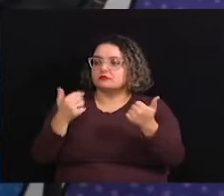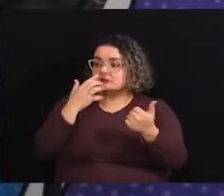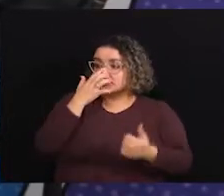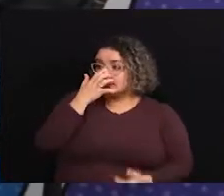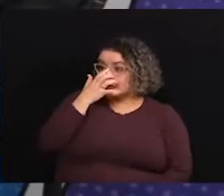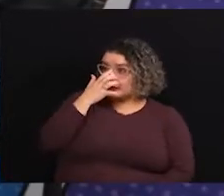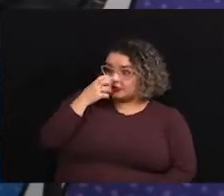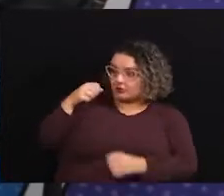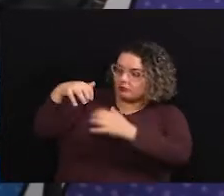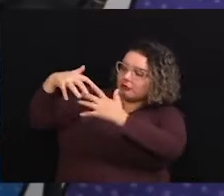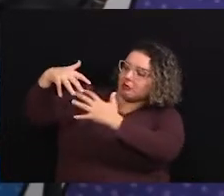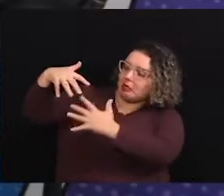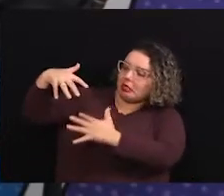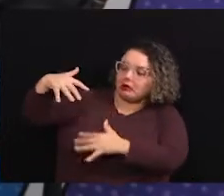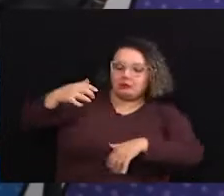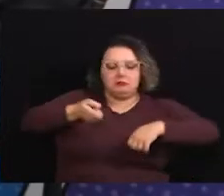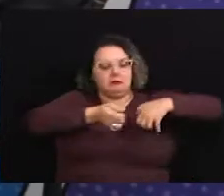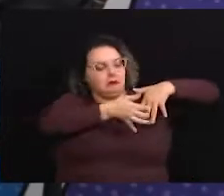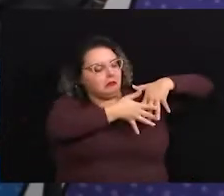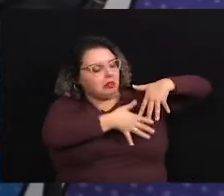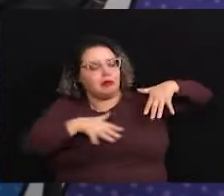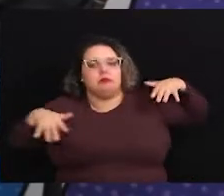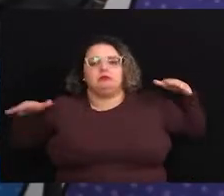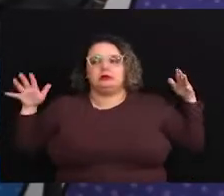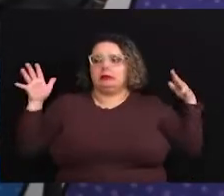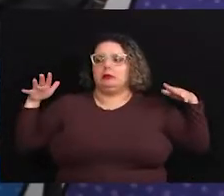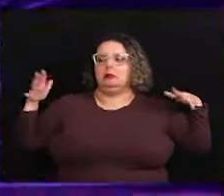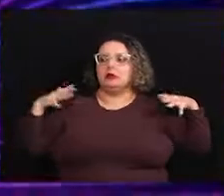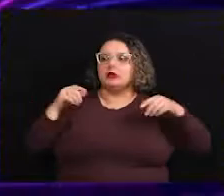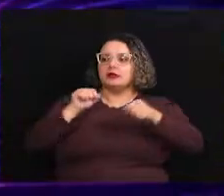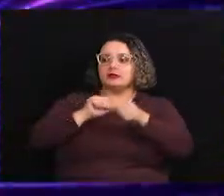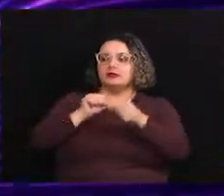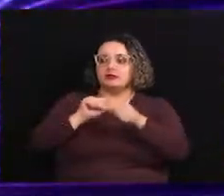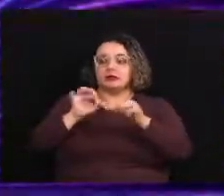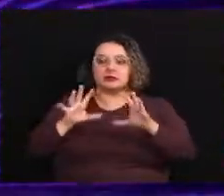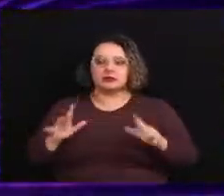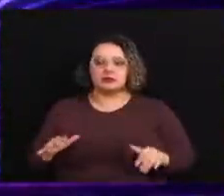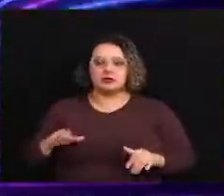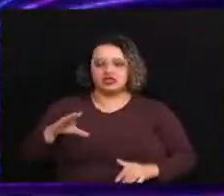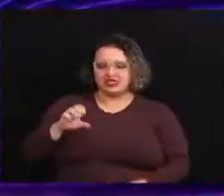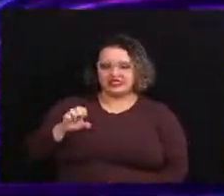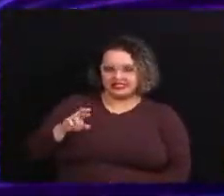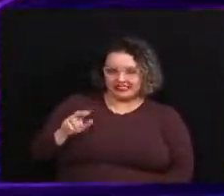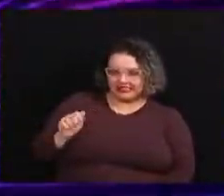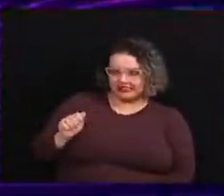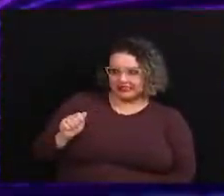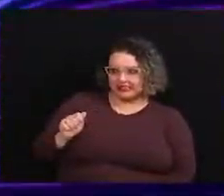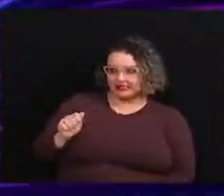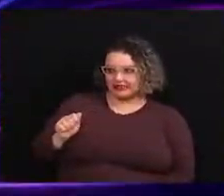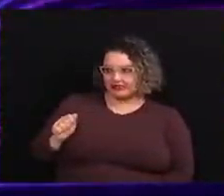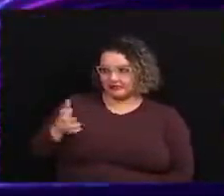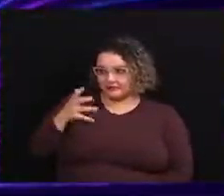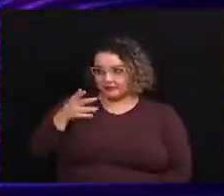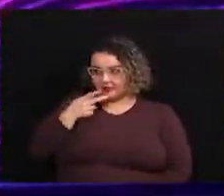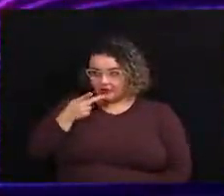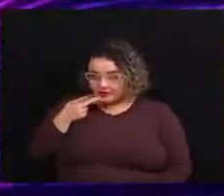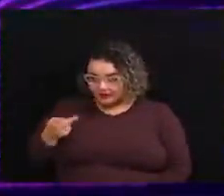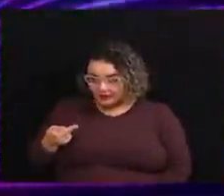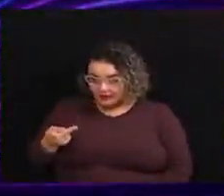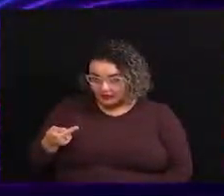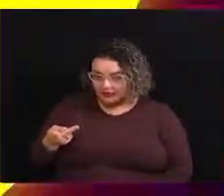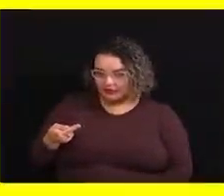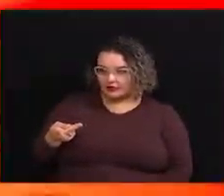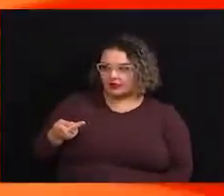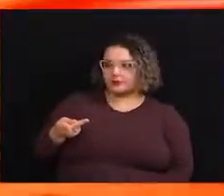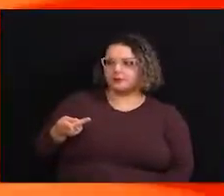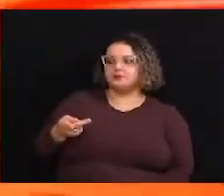Até derretendo, olha aqui, ó, tá derretendo a cera que ele fez esse detalhe. Então, o que acontece? Eu não quero adiantar muito ali,